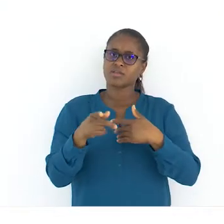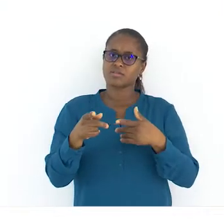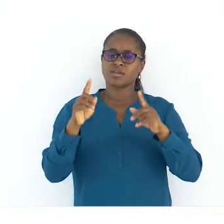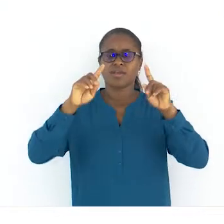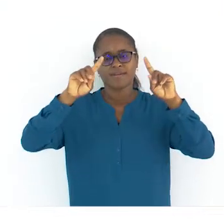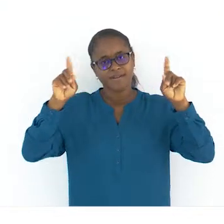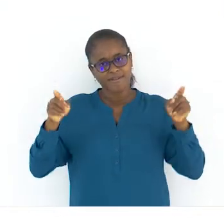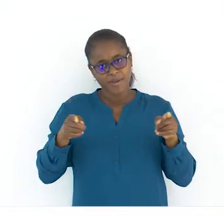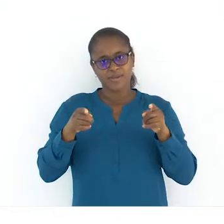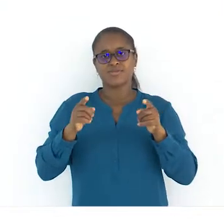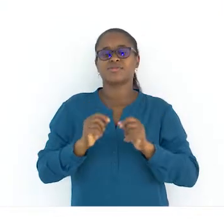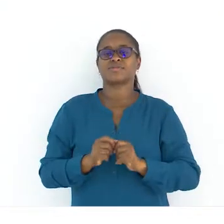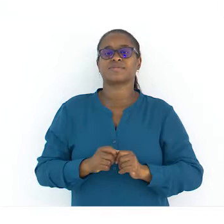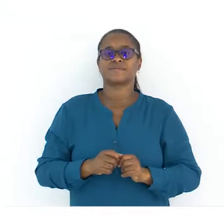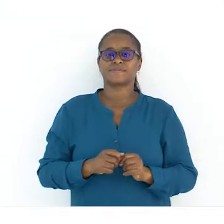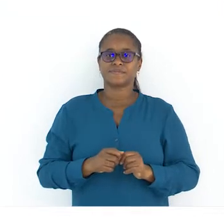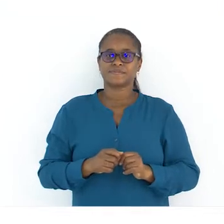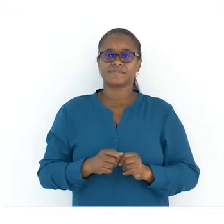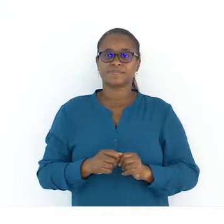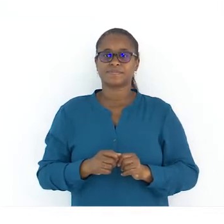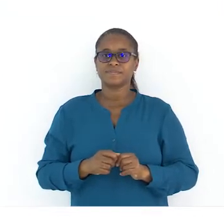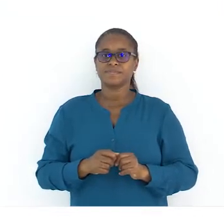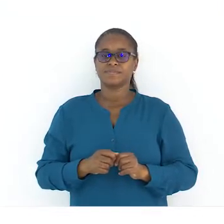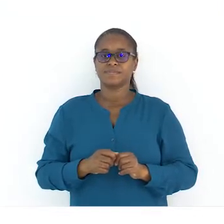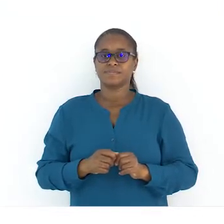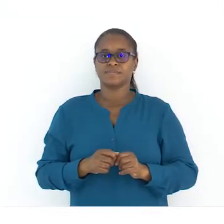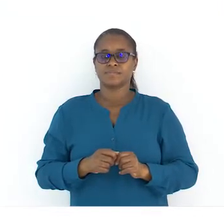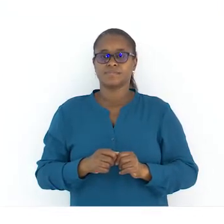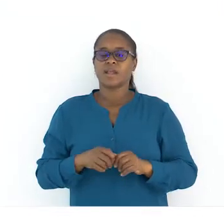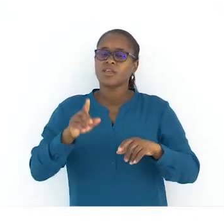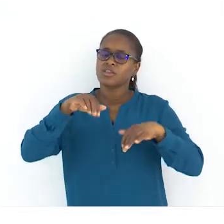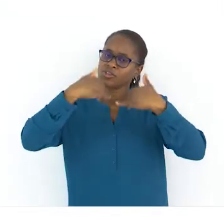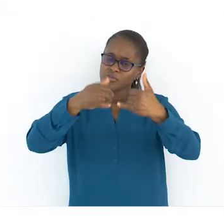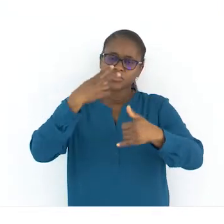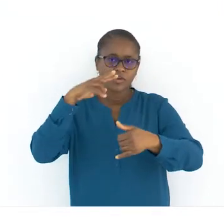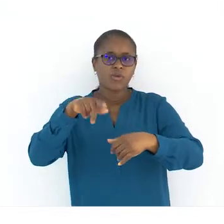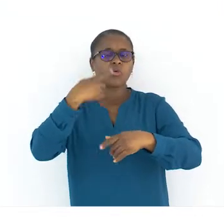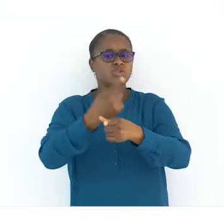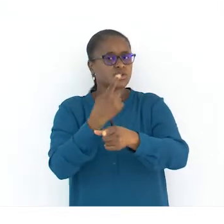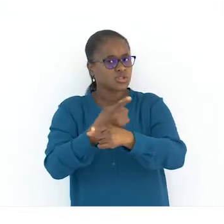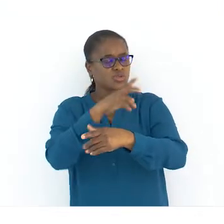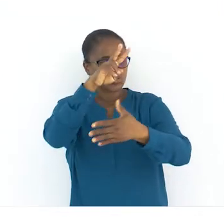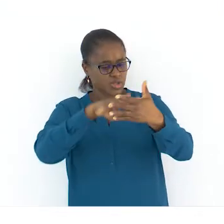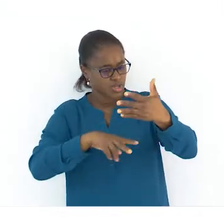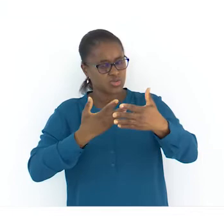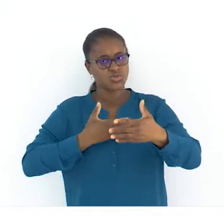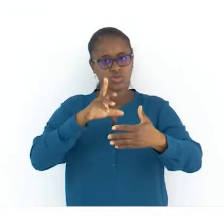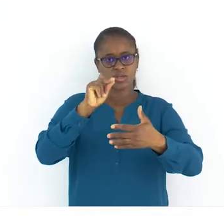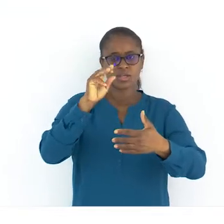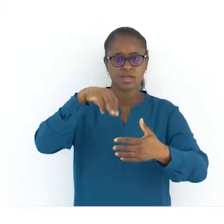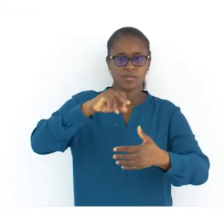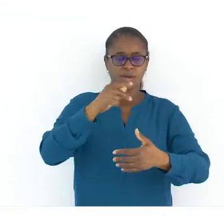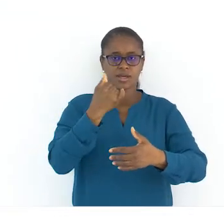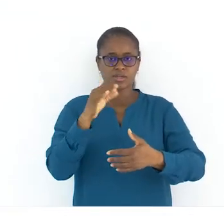entre parênteses. Depois, nós vamos ver outras características do texto dramático. Quais são essas